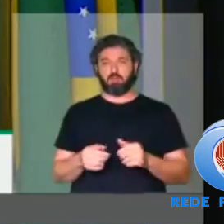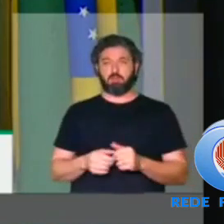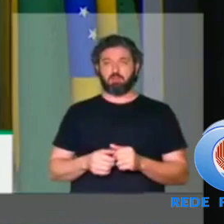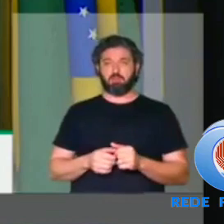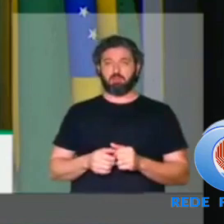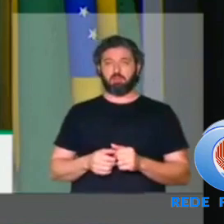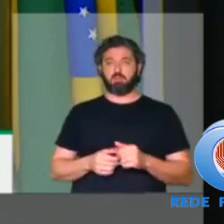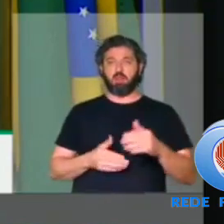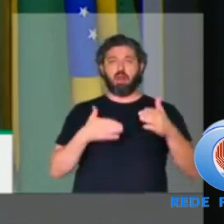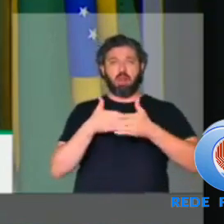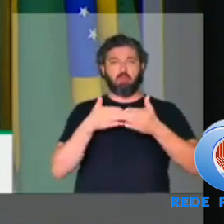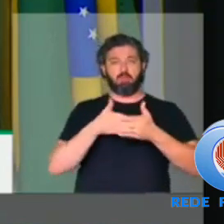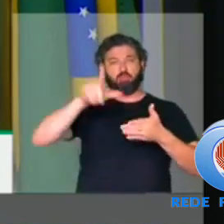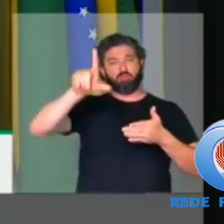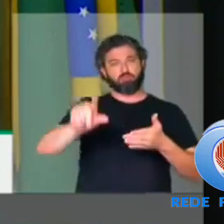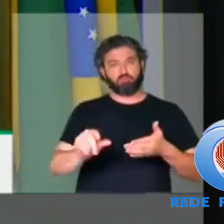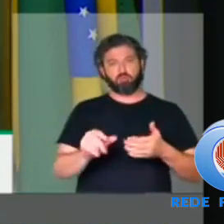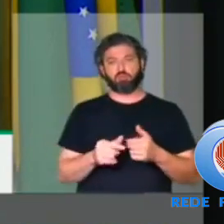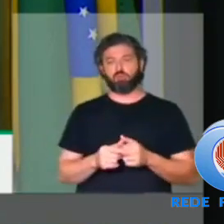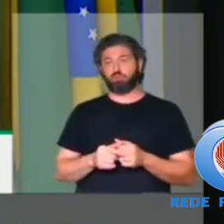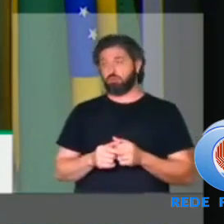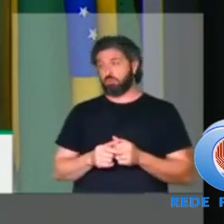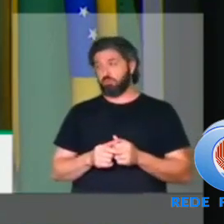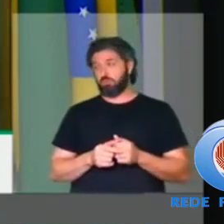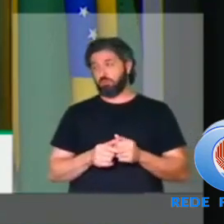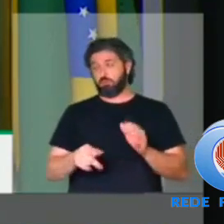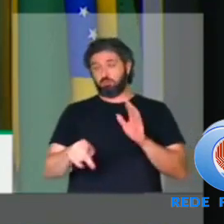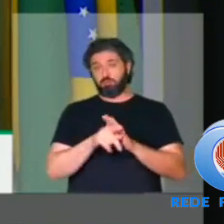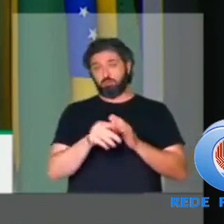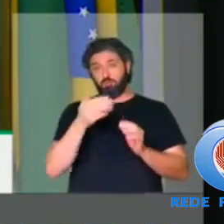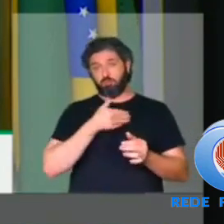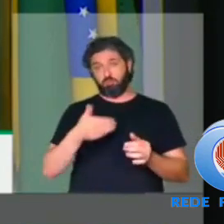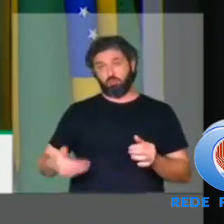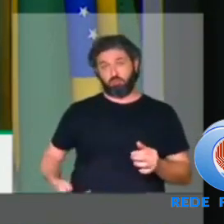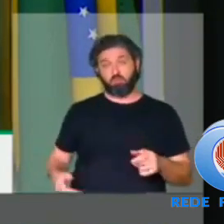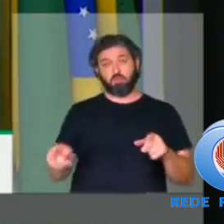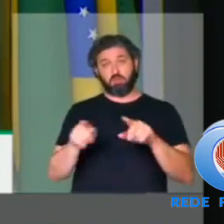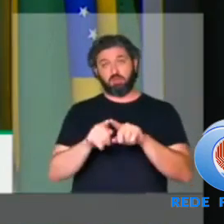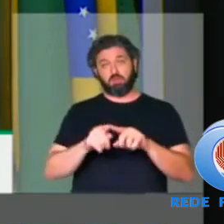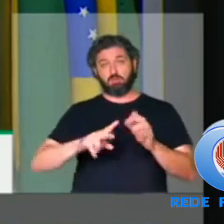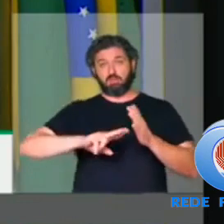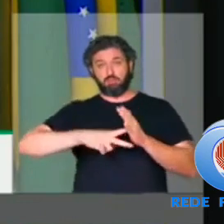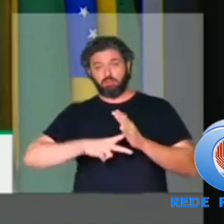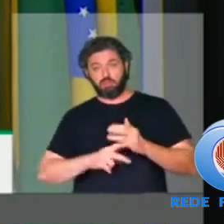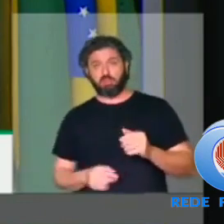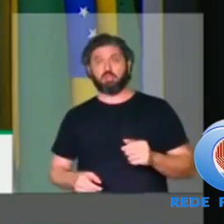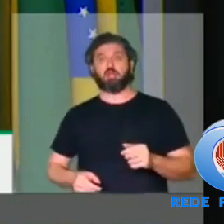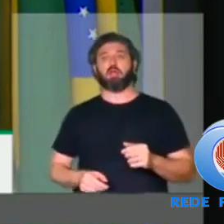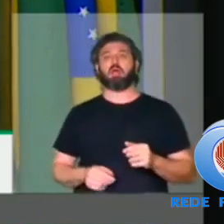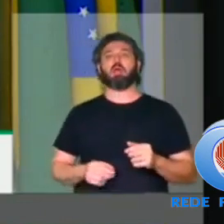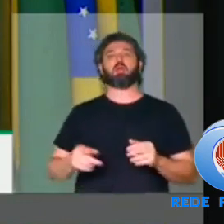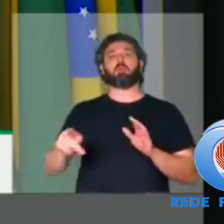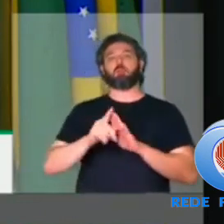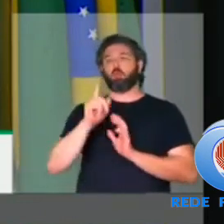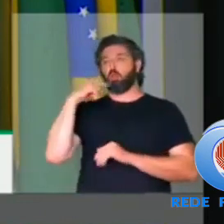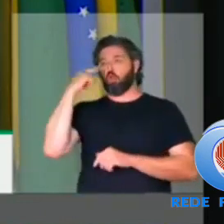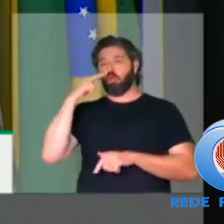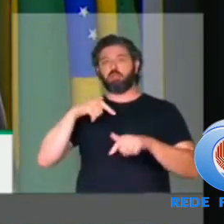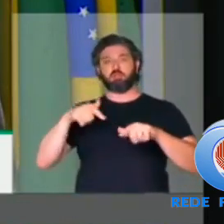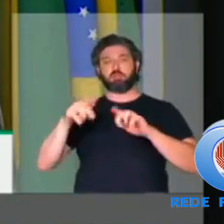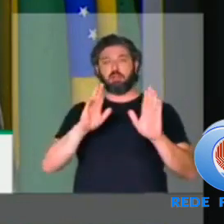diminuir as restrições por parte do poder público e de sindicatos aos horários